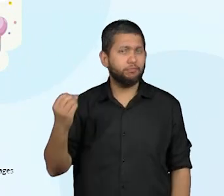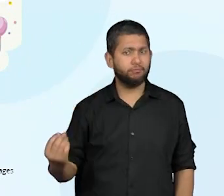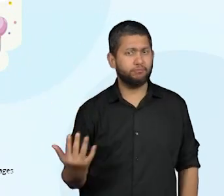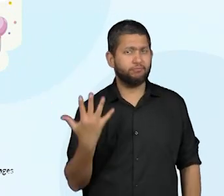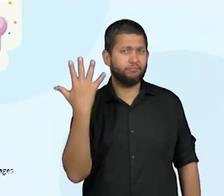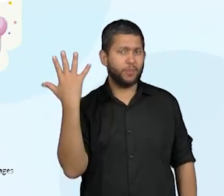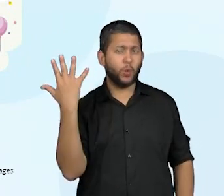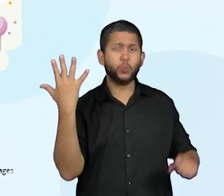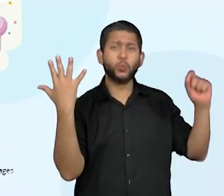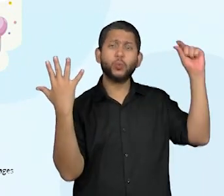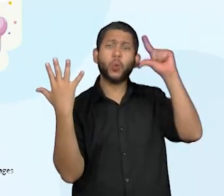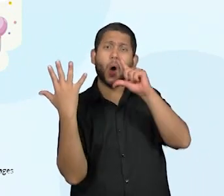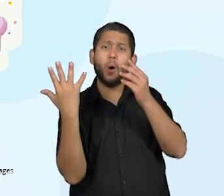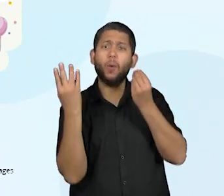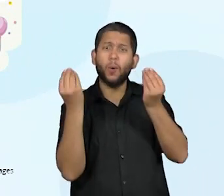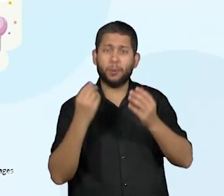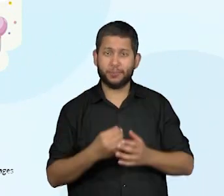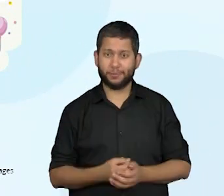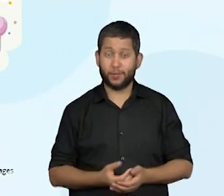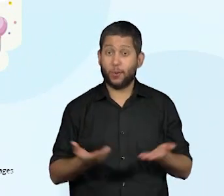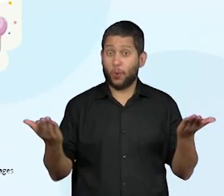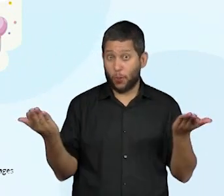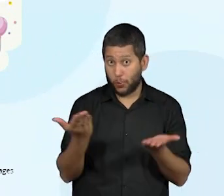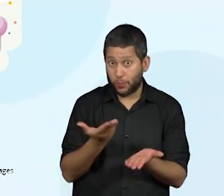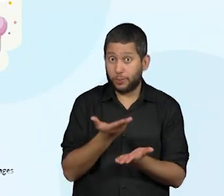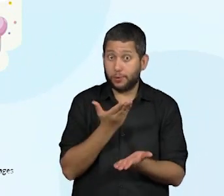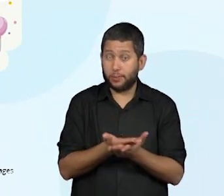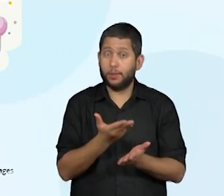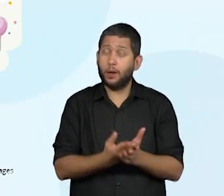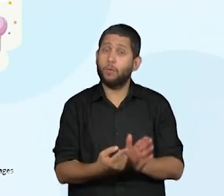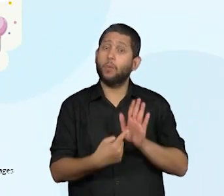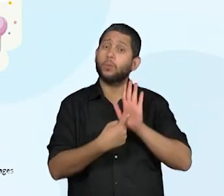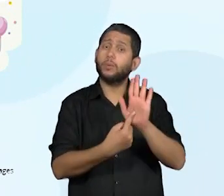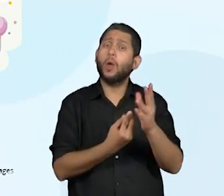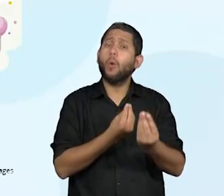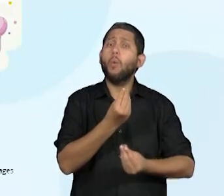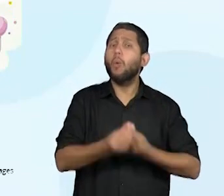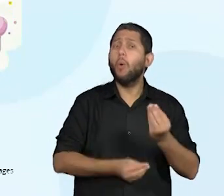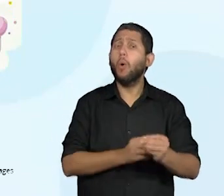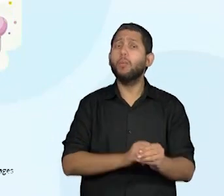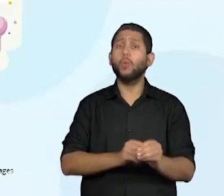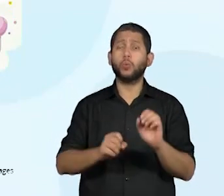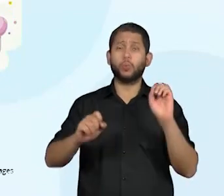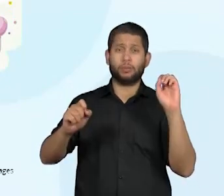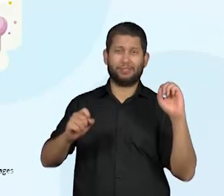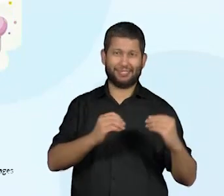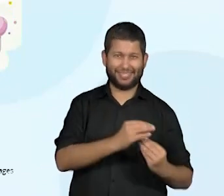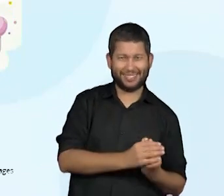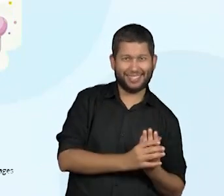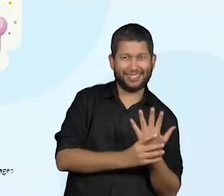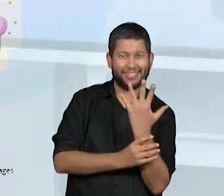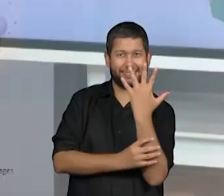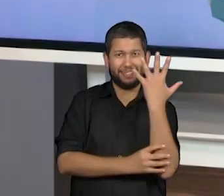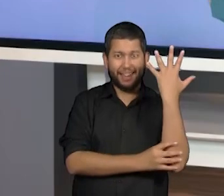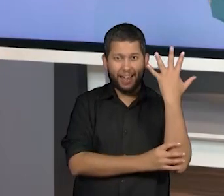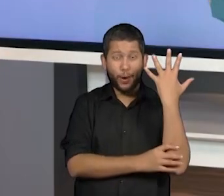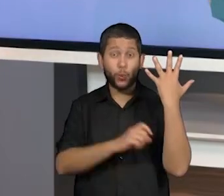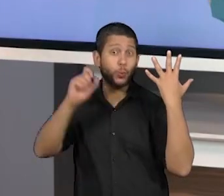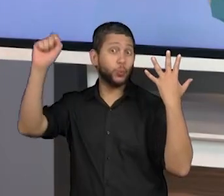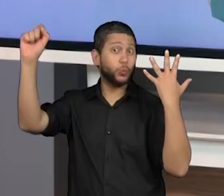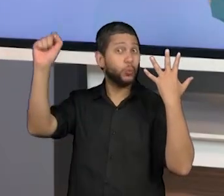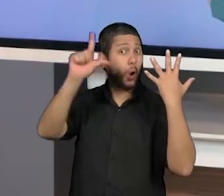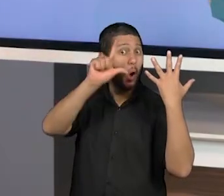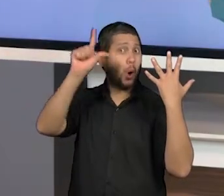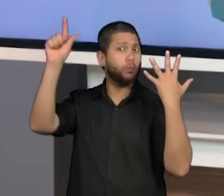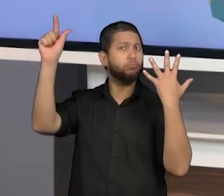aprender sobre o processo de fotossíntese e como as plantas produzem o seu alimento. Então, galerinha, eu